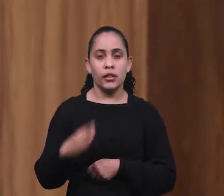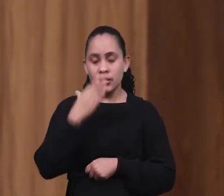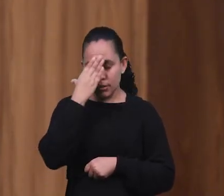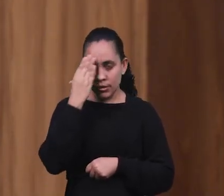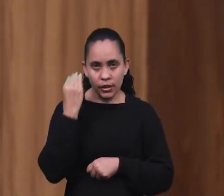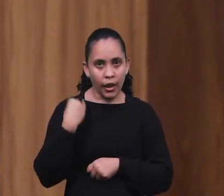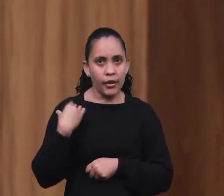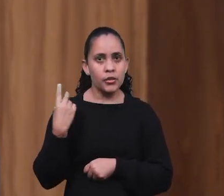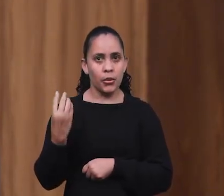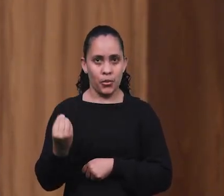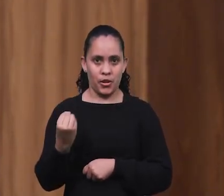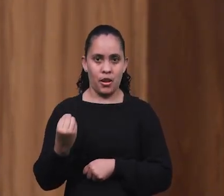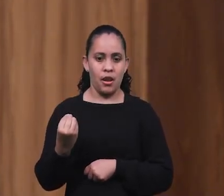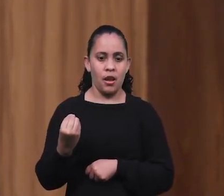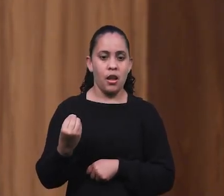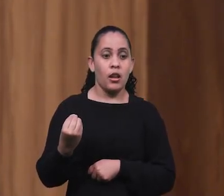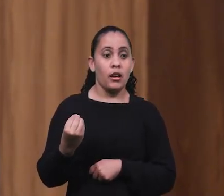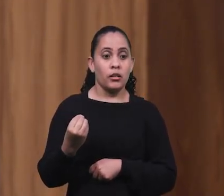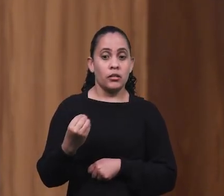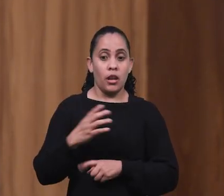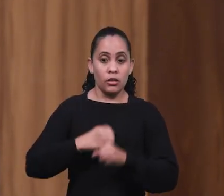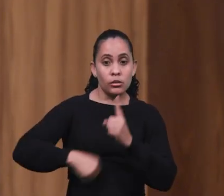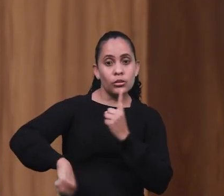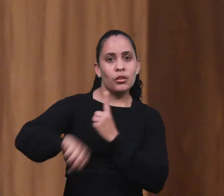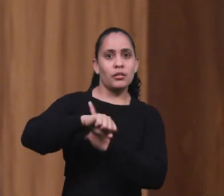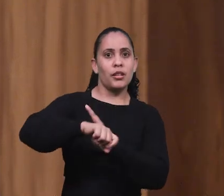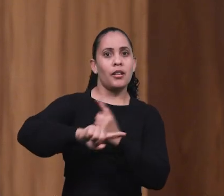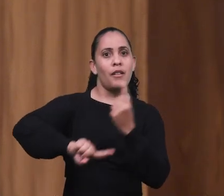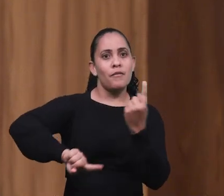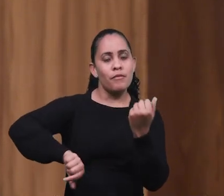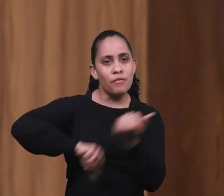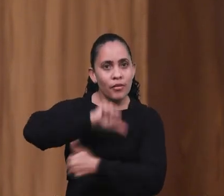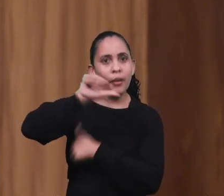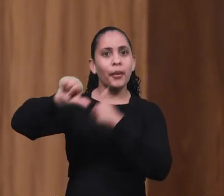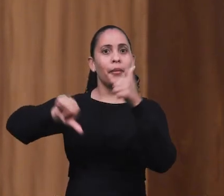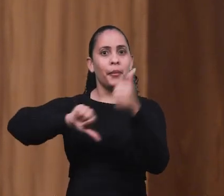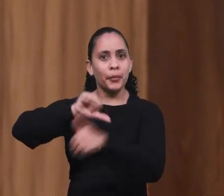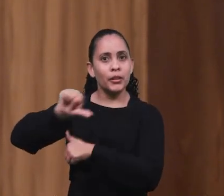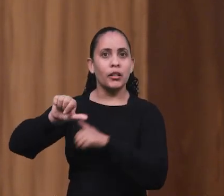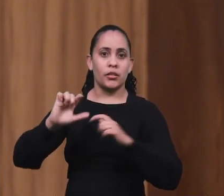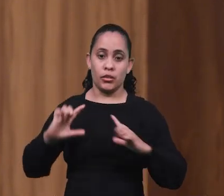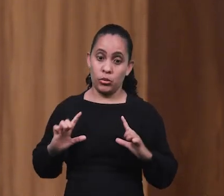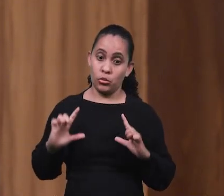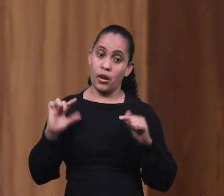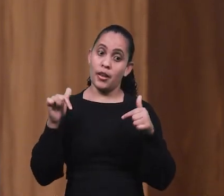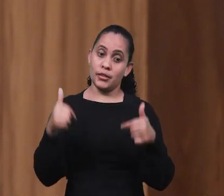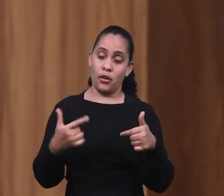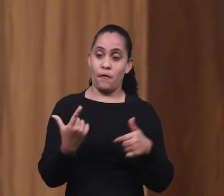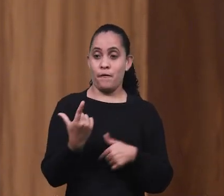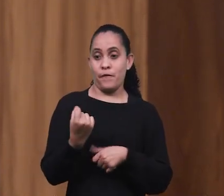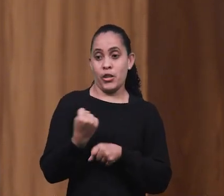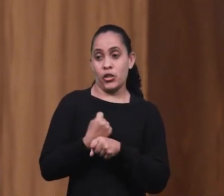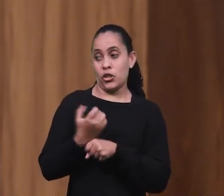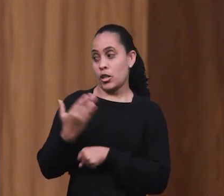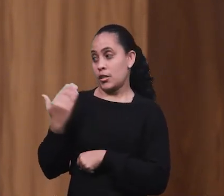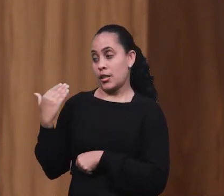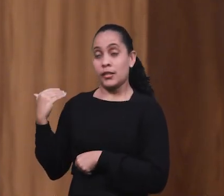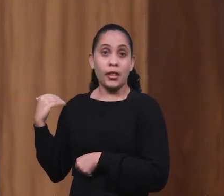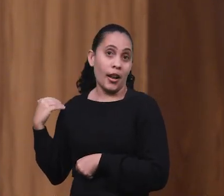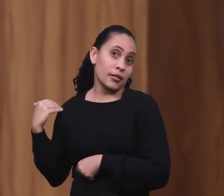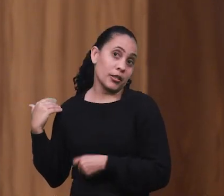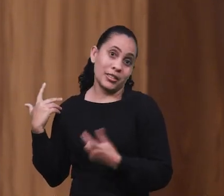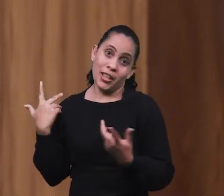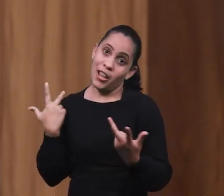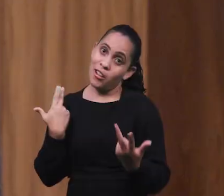E esquecem que o mercado, ele muda. Então, nem sempre as suas ações de 20 anos atrás, 10